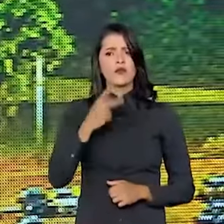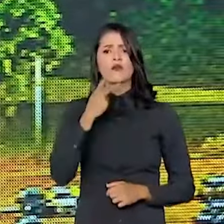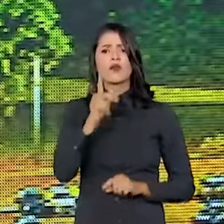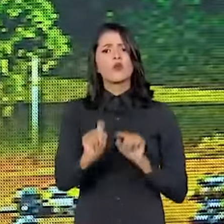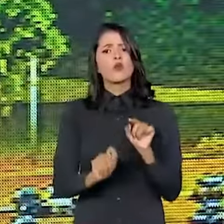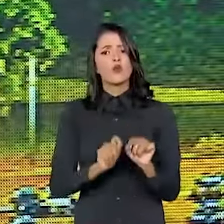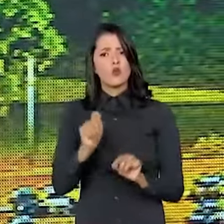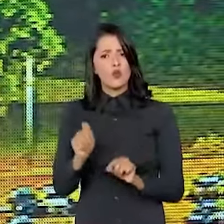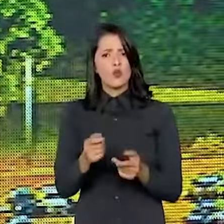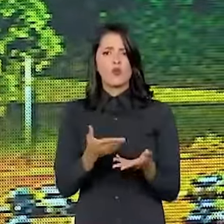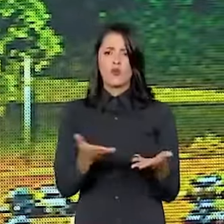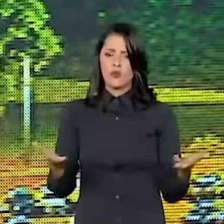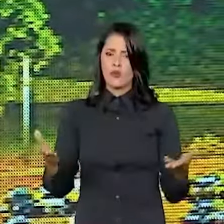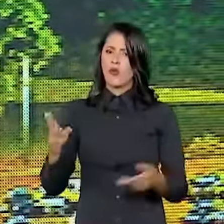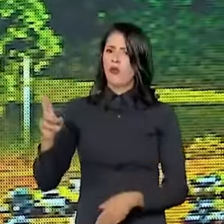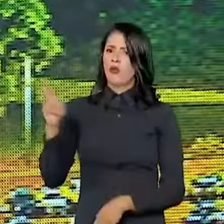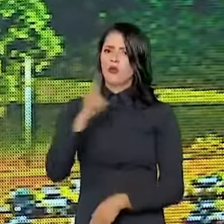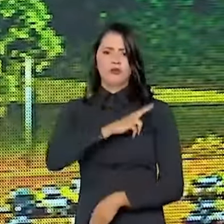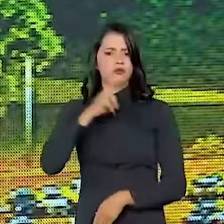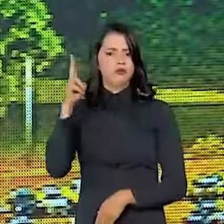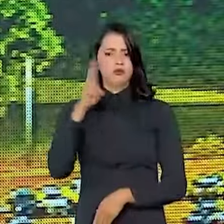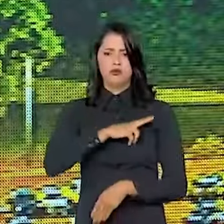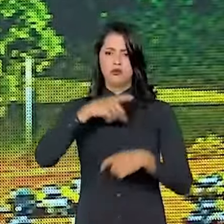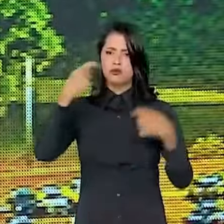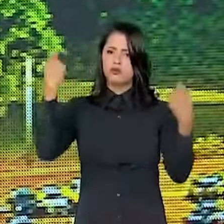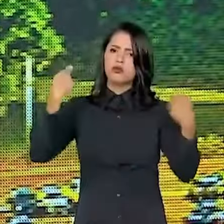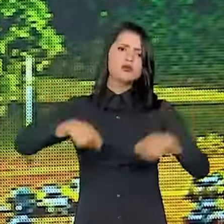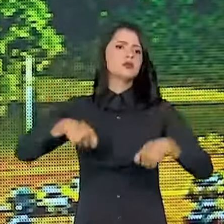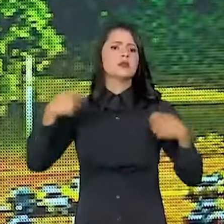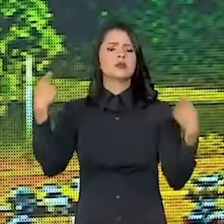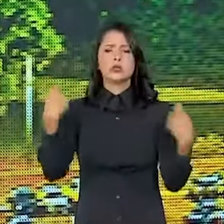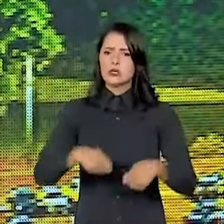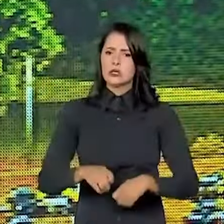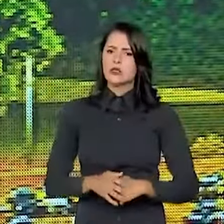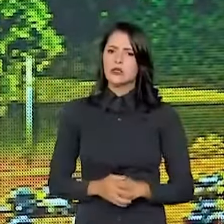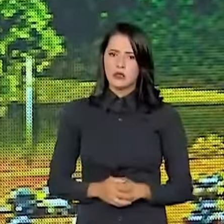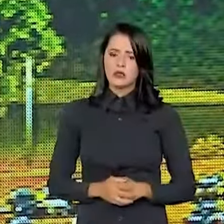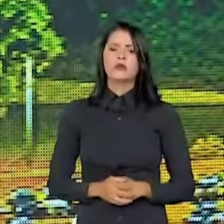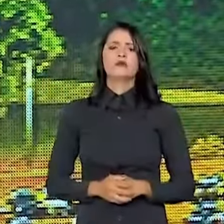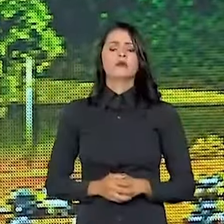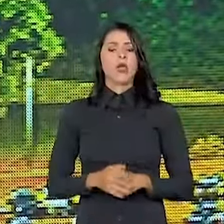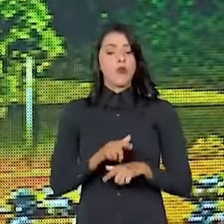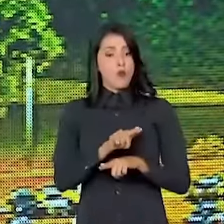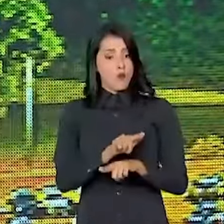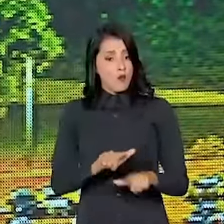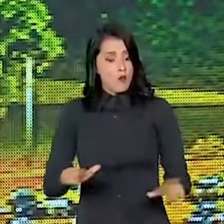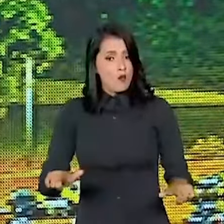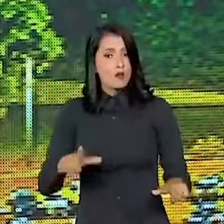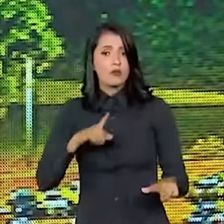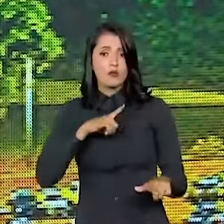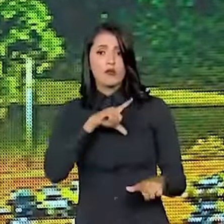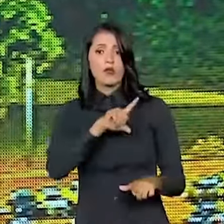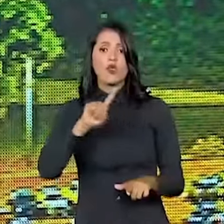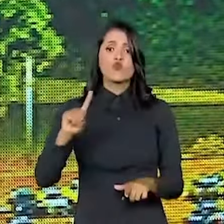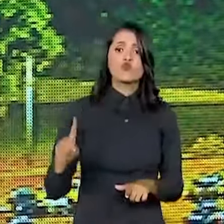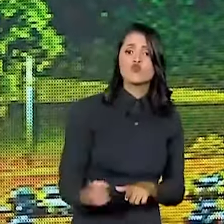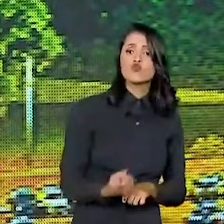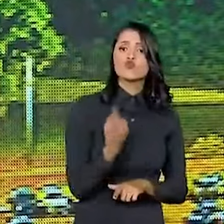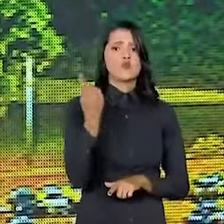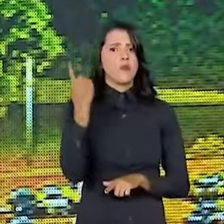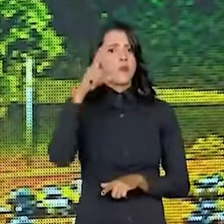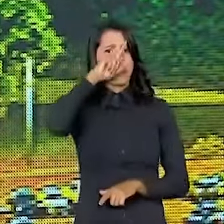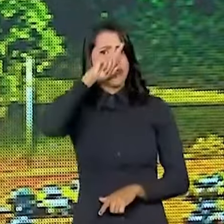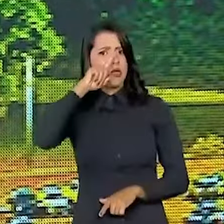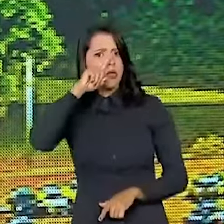reafirmarmos a urgente necessidade de neutralização de um dos grandes